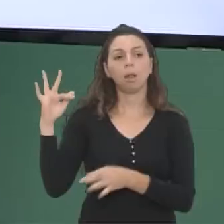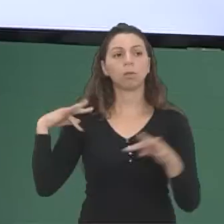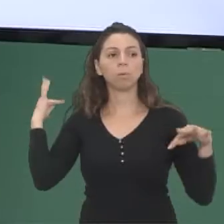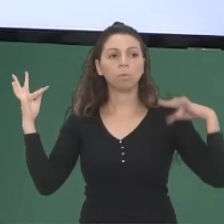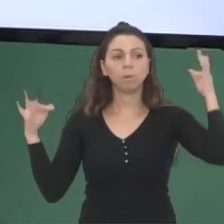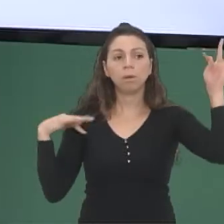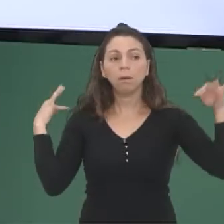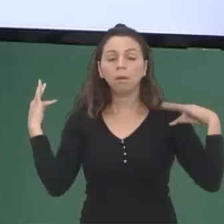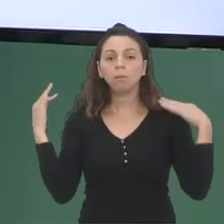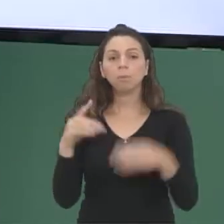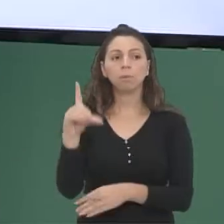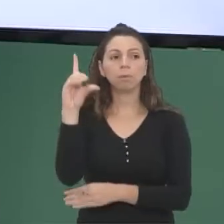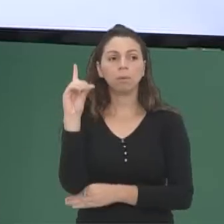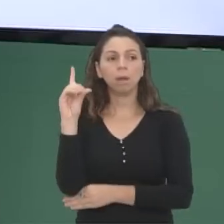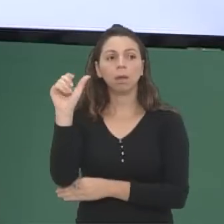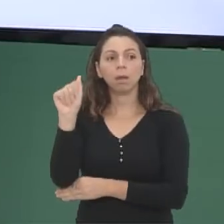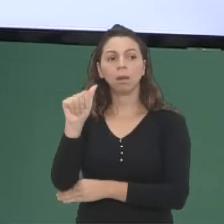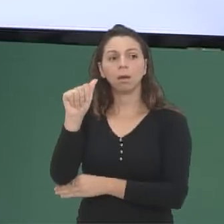gente volta com a resposta correta.